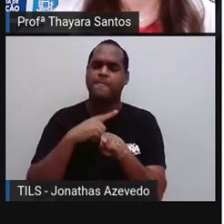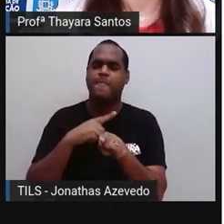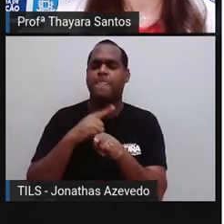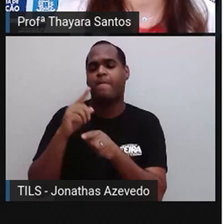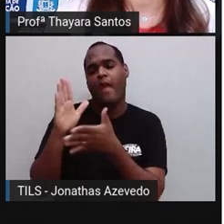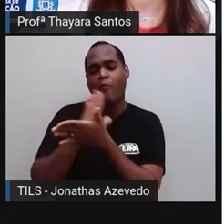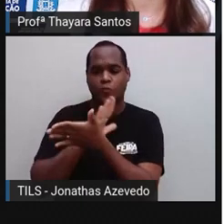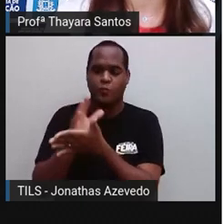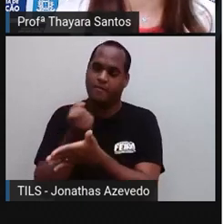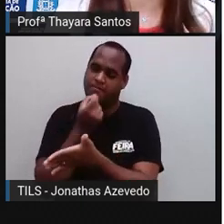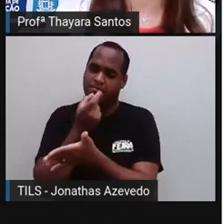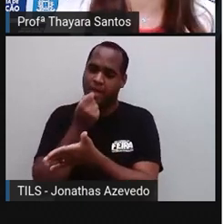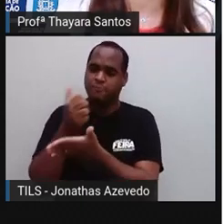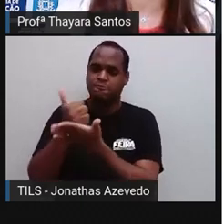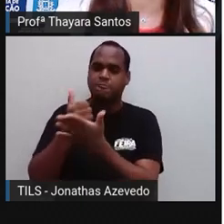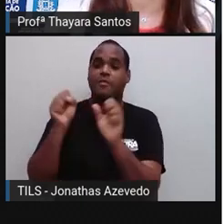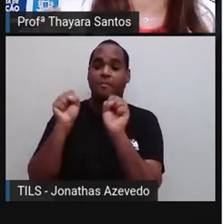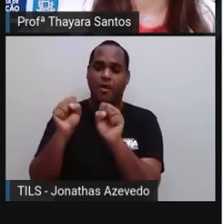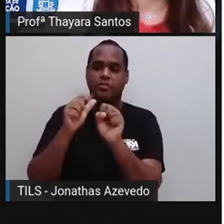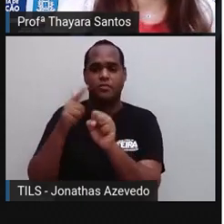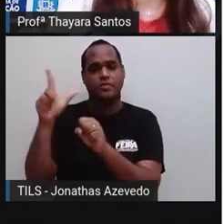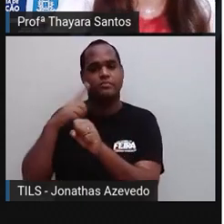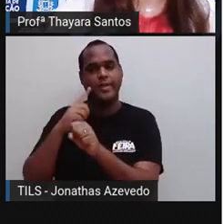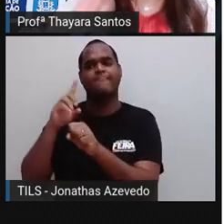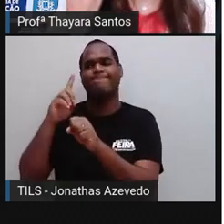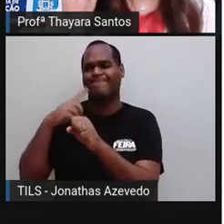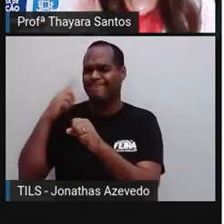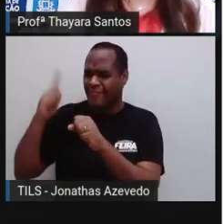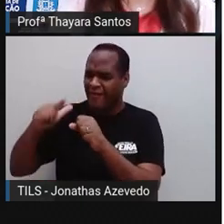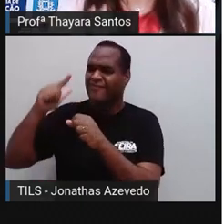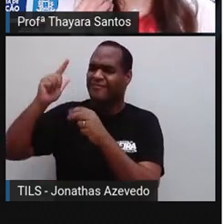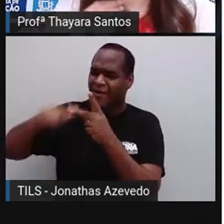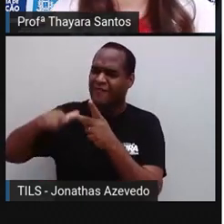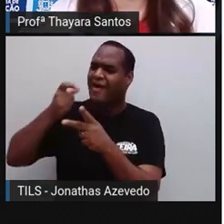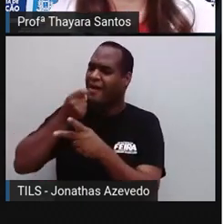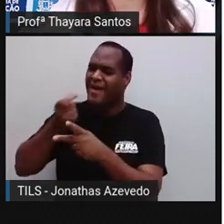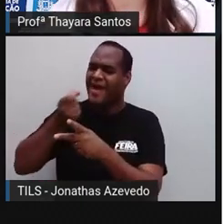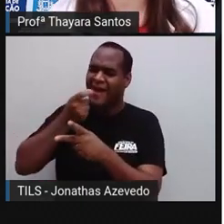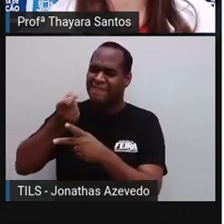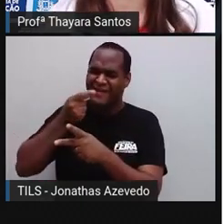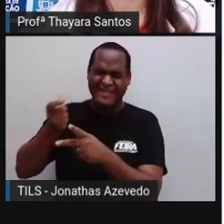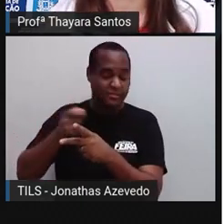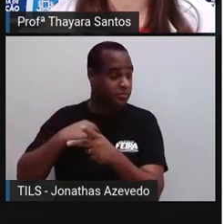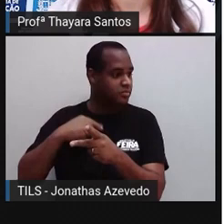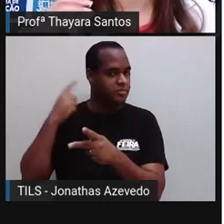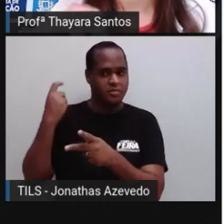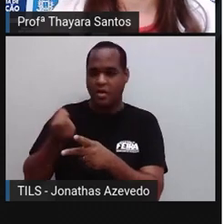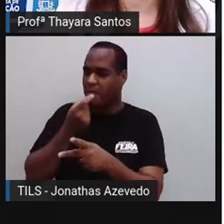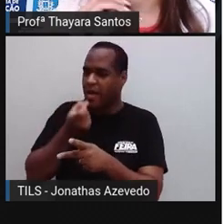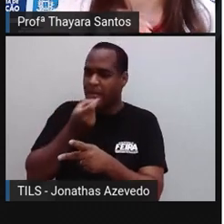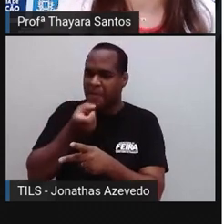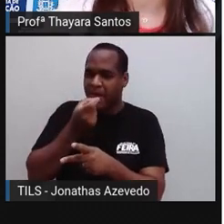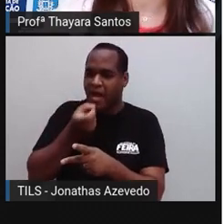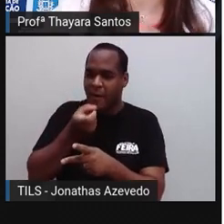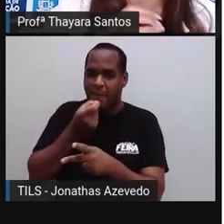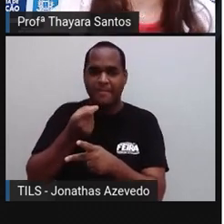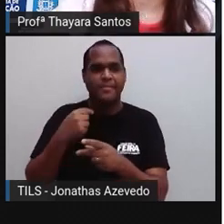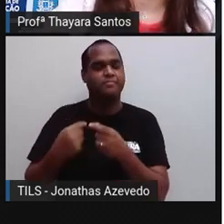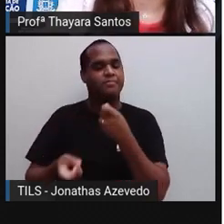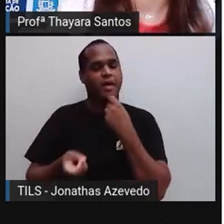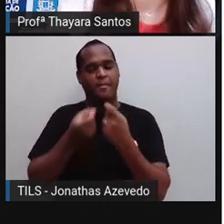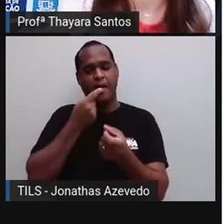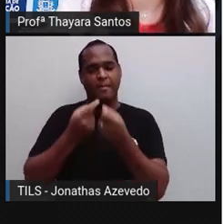alguns medicamentos que eles podem sim levar à dependência, mas isso ocorre quando a gente toma fora da